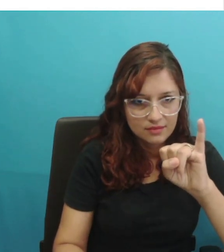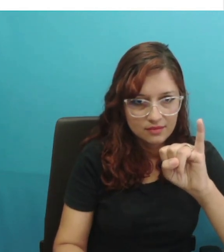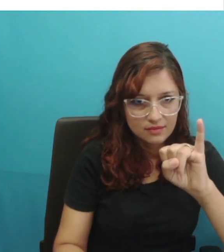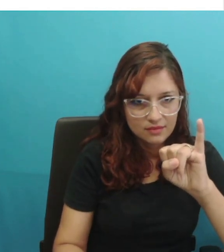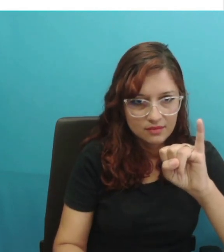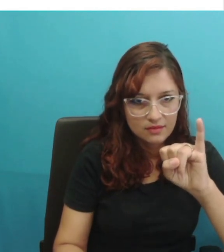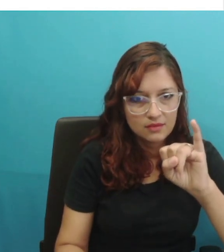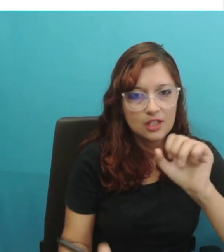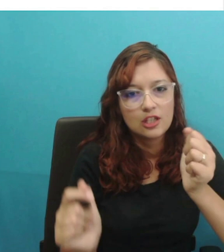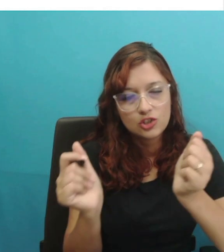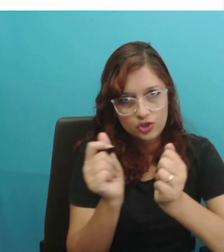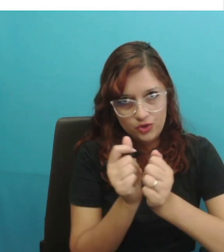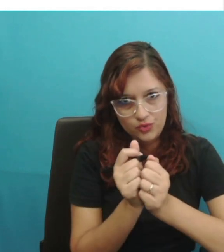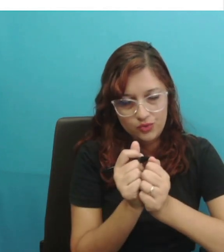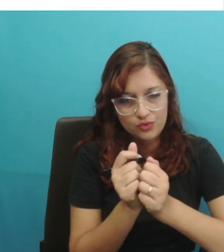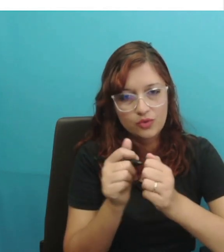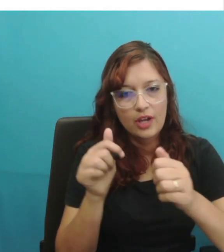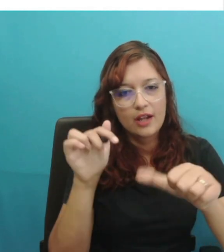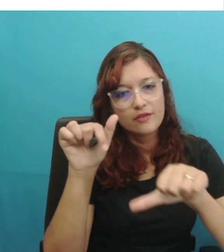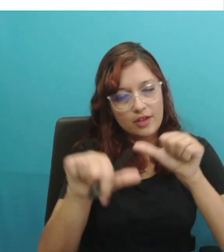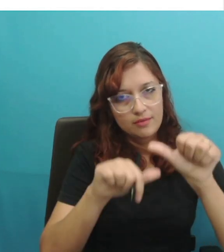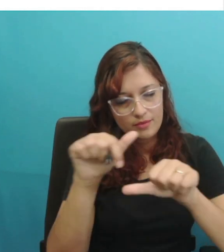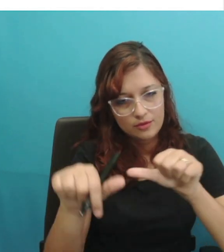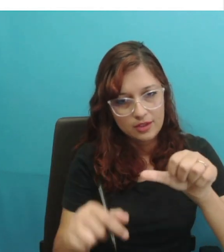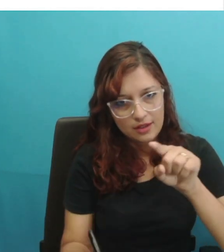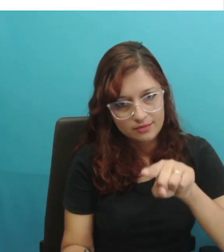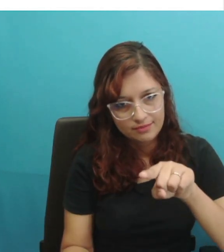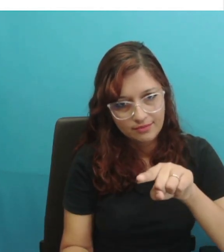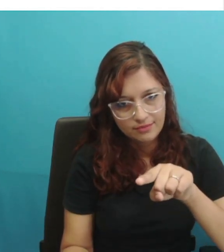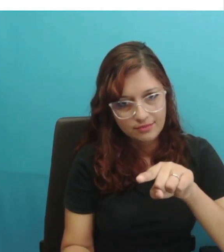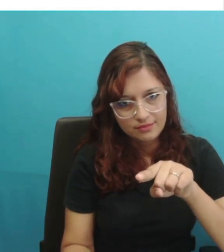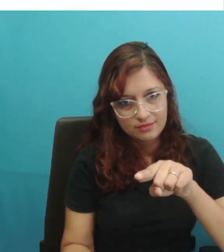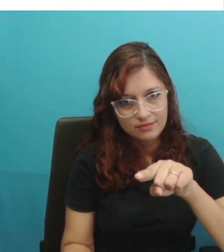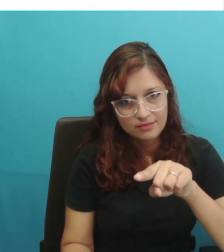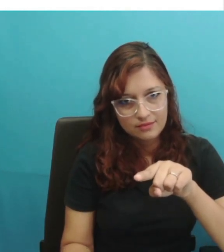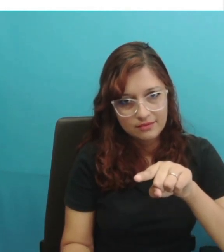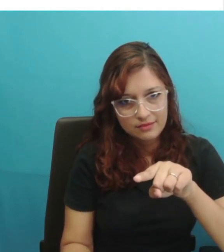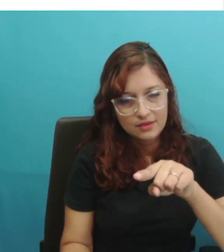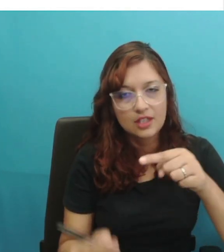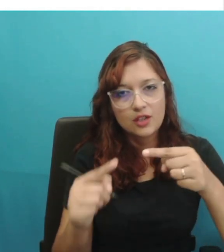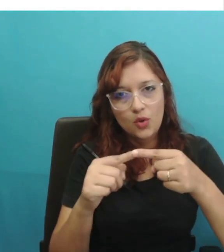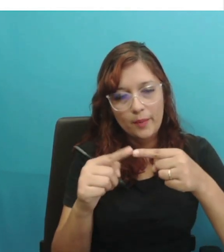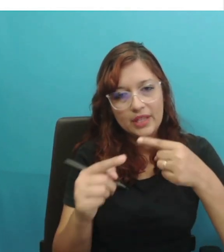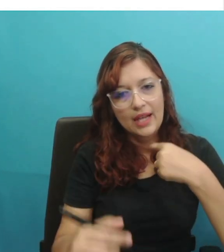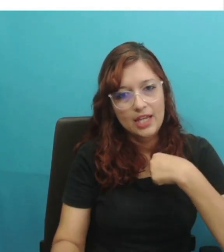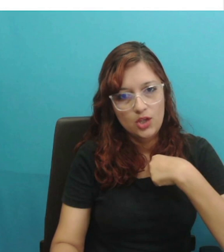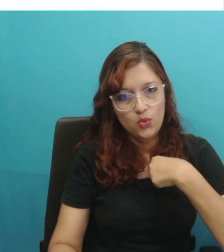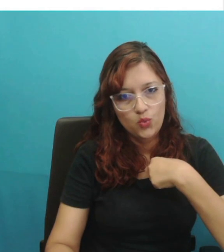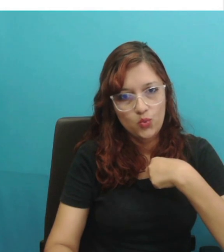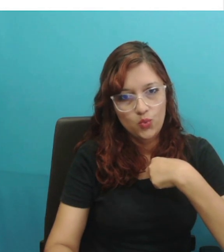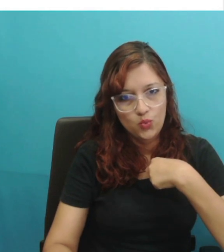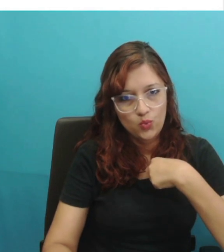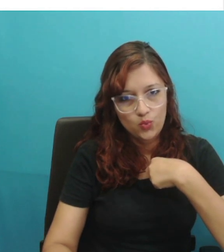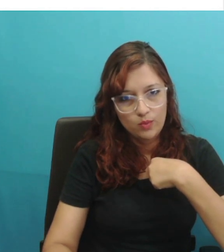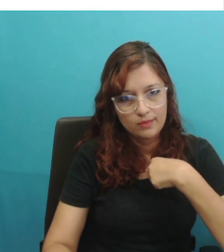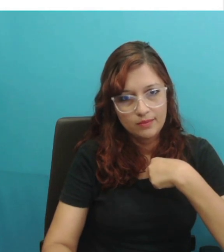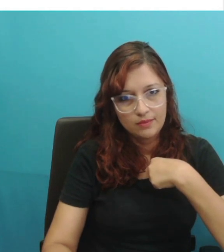mas essa palavra, ó, se, que está junto, faz uma modificação no verbo.